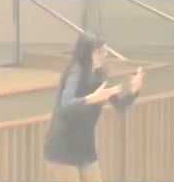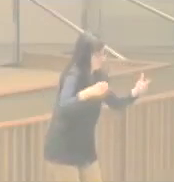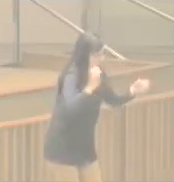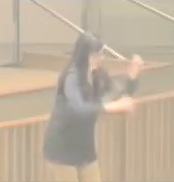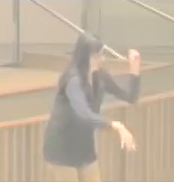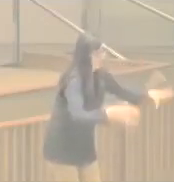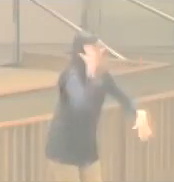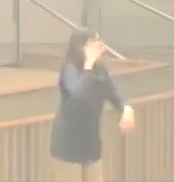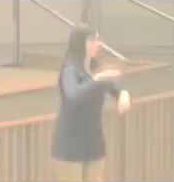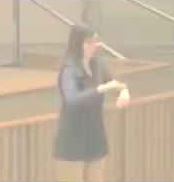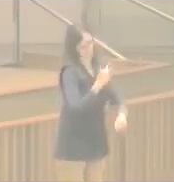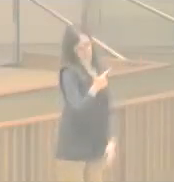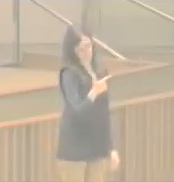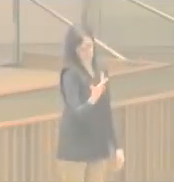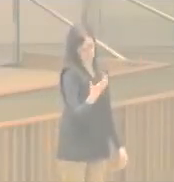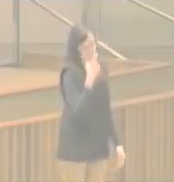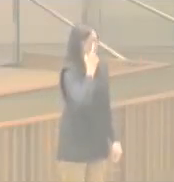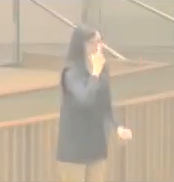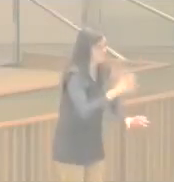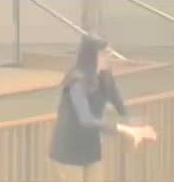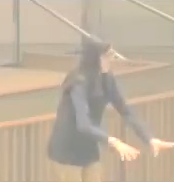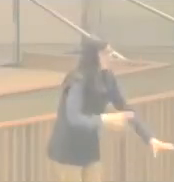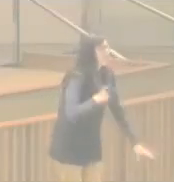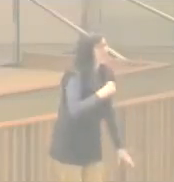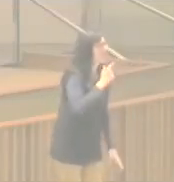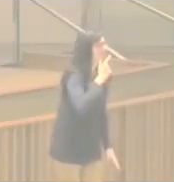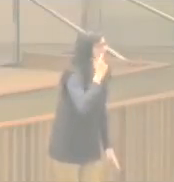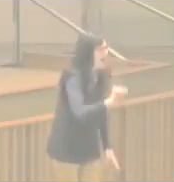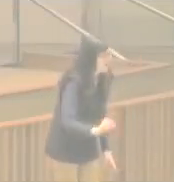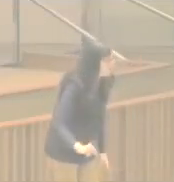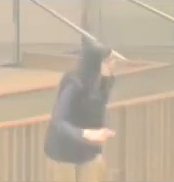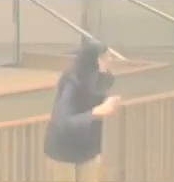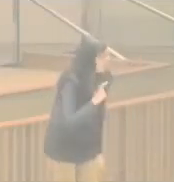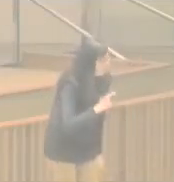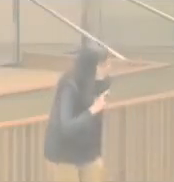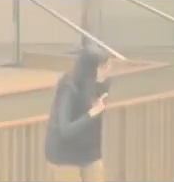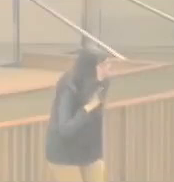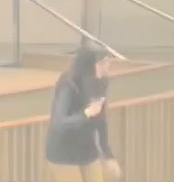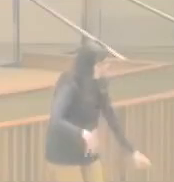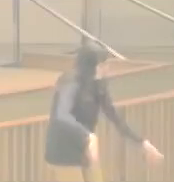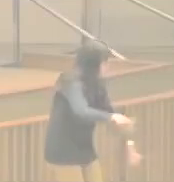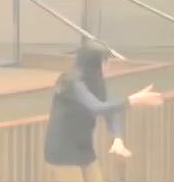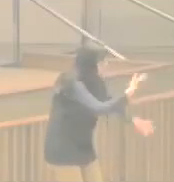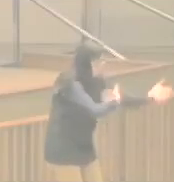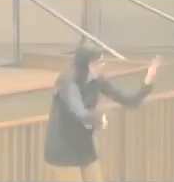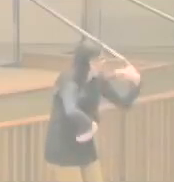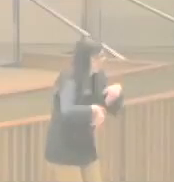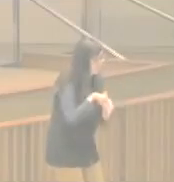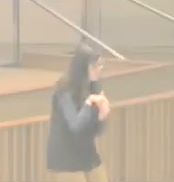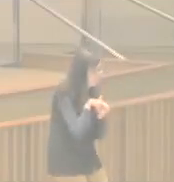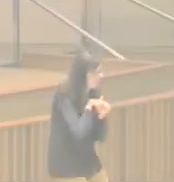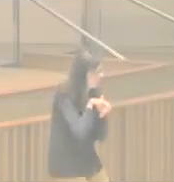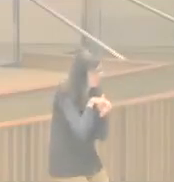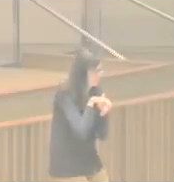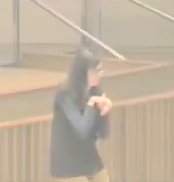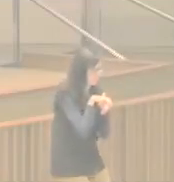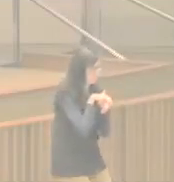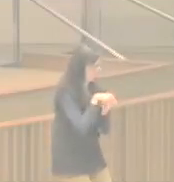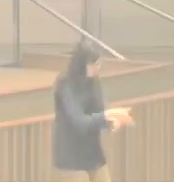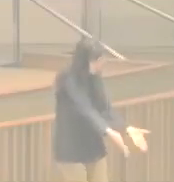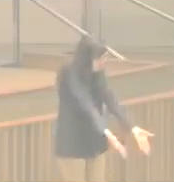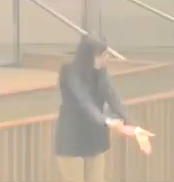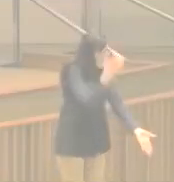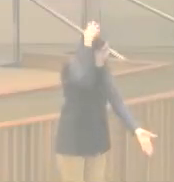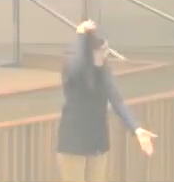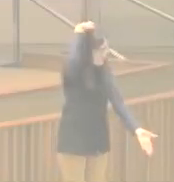porque não tinha banheiro. Ratos e homens no meio de tudo aquilo. E lá estava o rei.